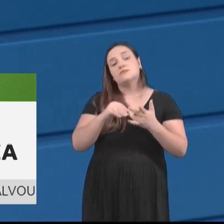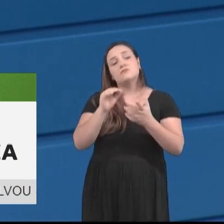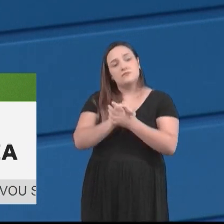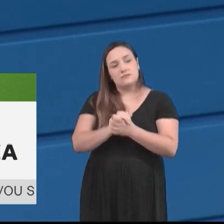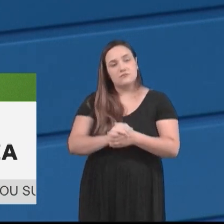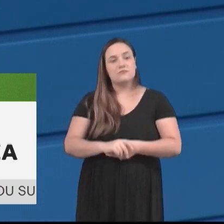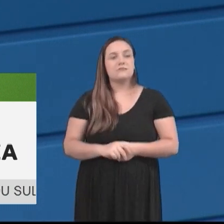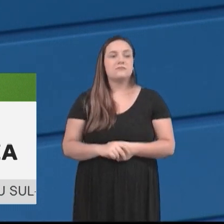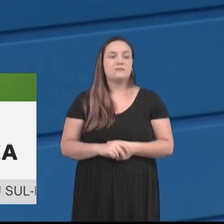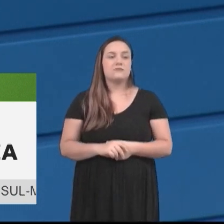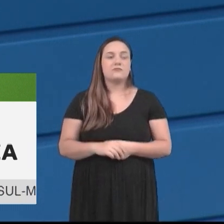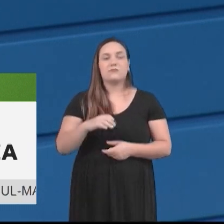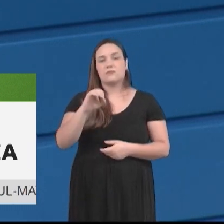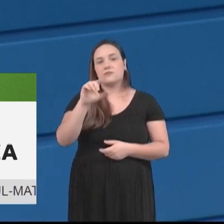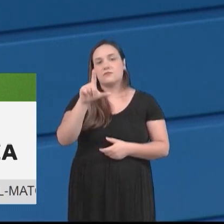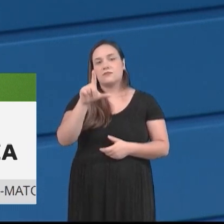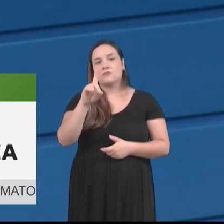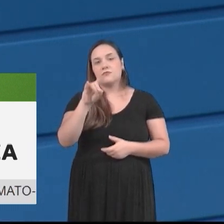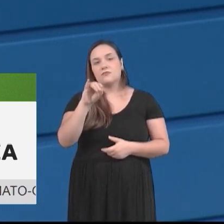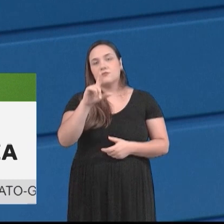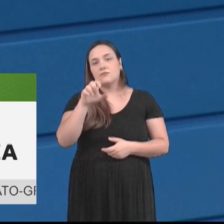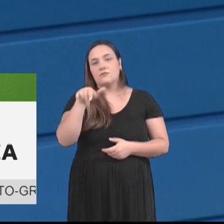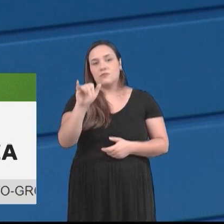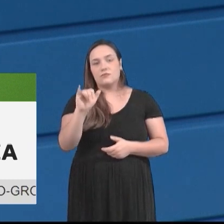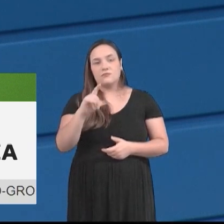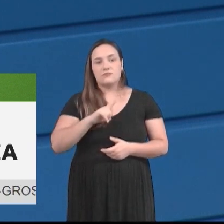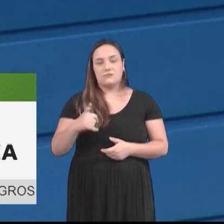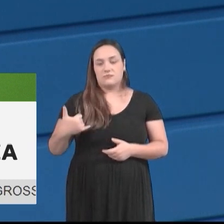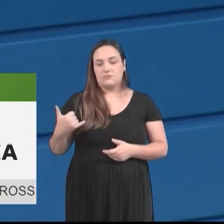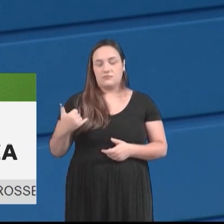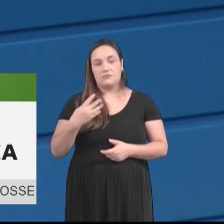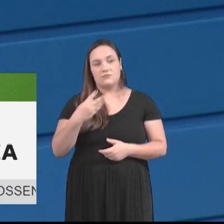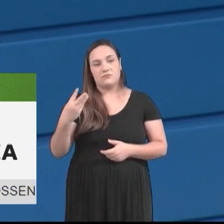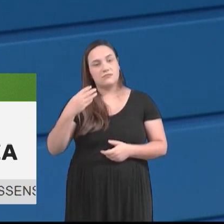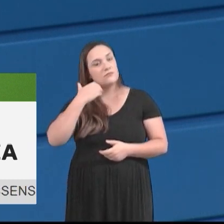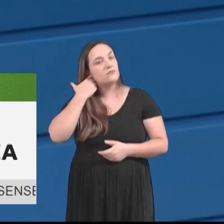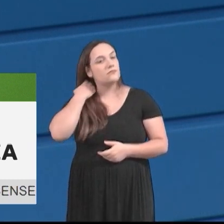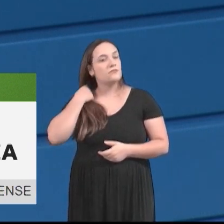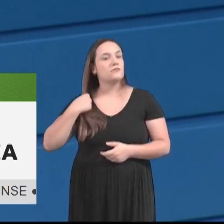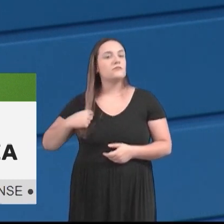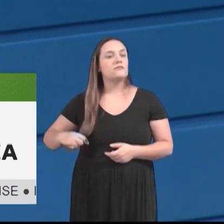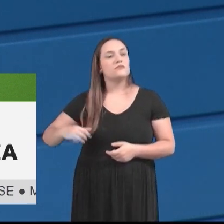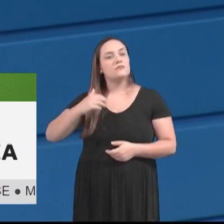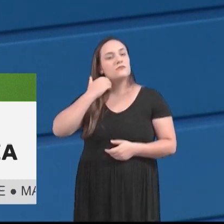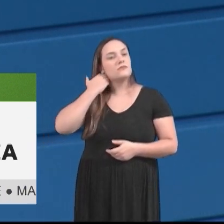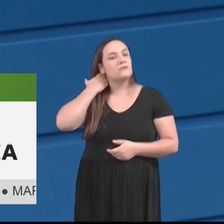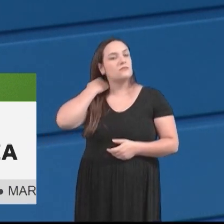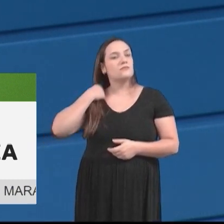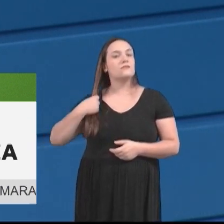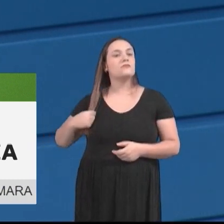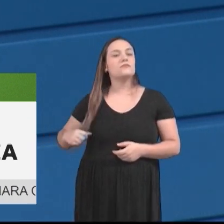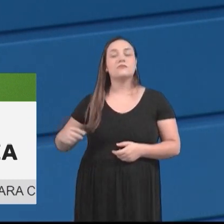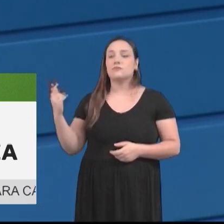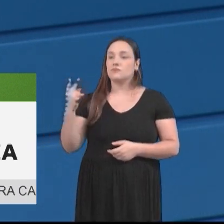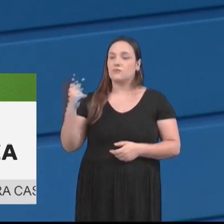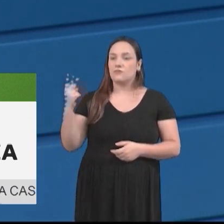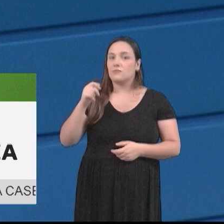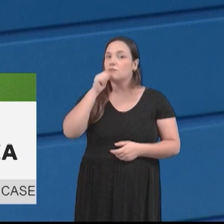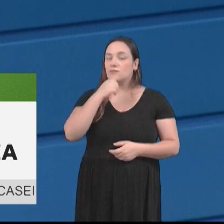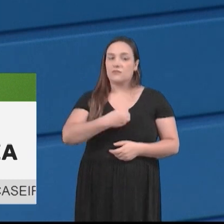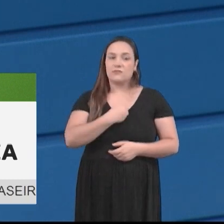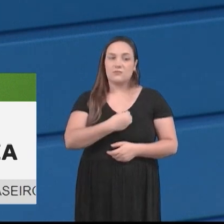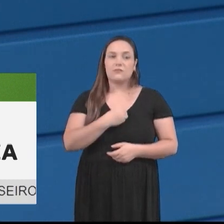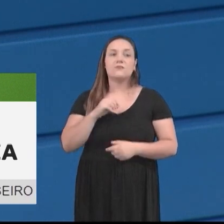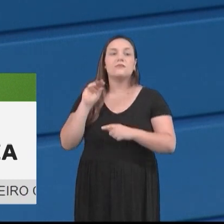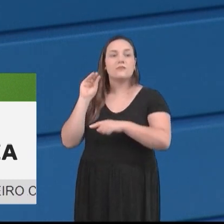Oldinei Centurião Saraiva, de 43 anos, e um dos filhos do casal, de 13 anos, que sobreviveram ao impacto e segue sob